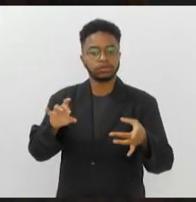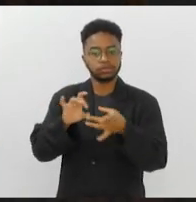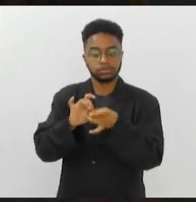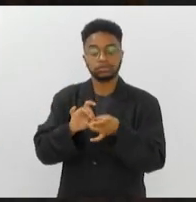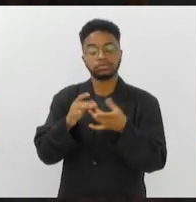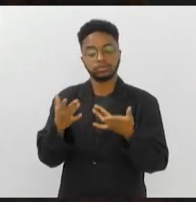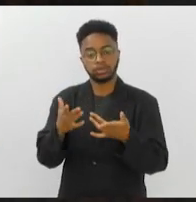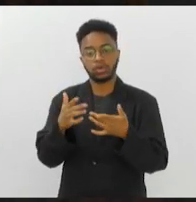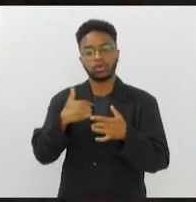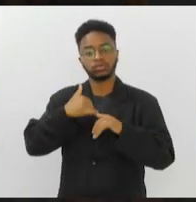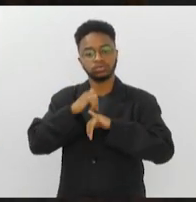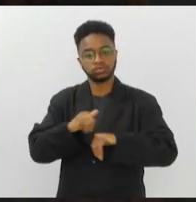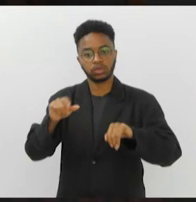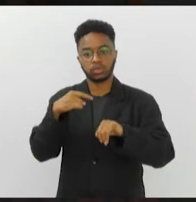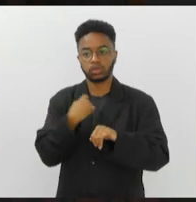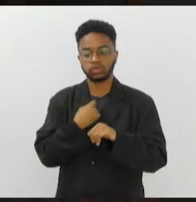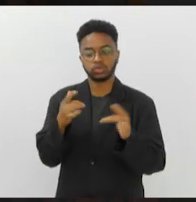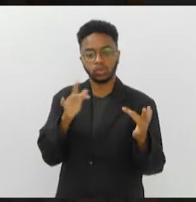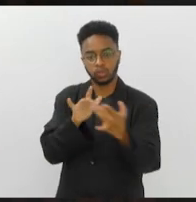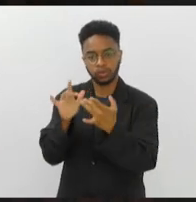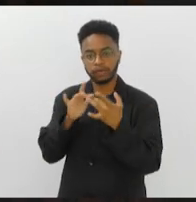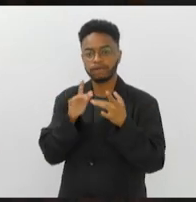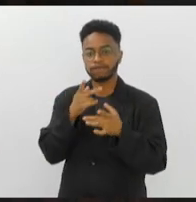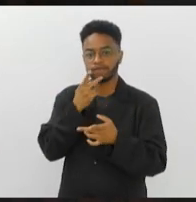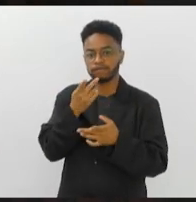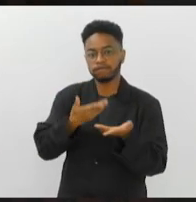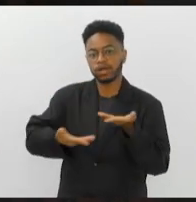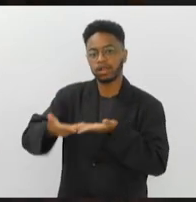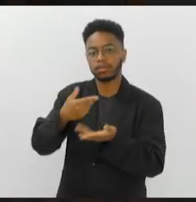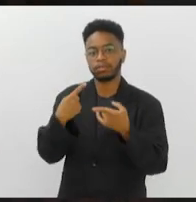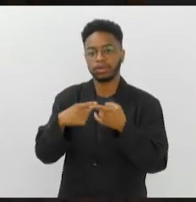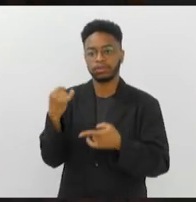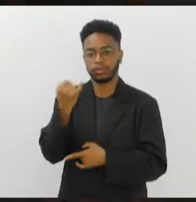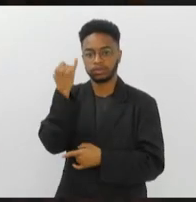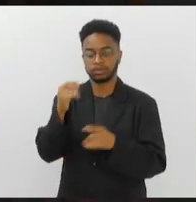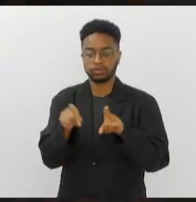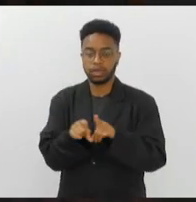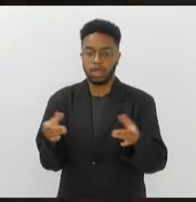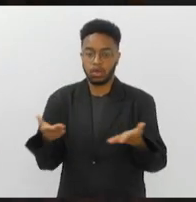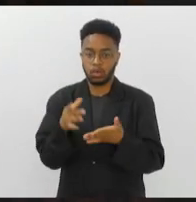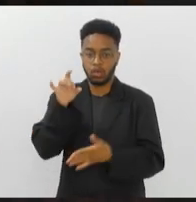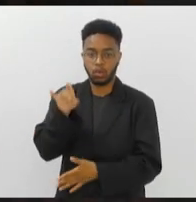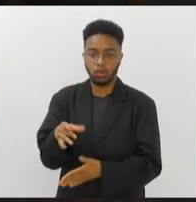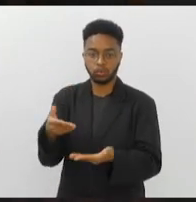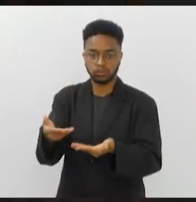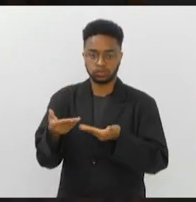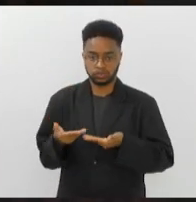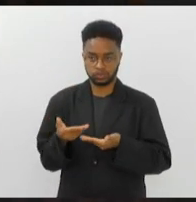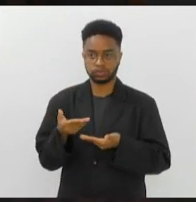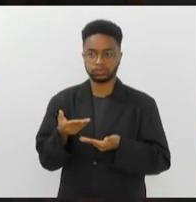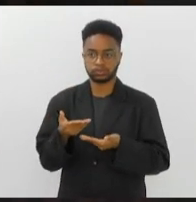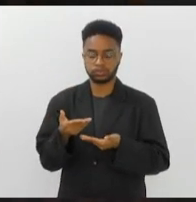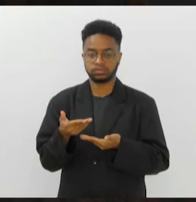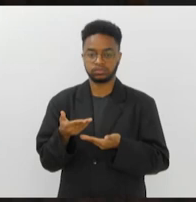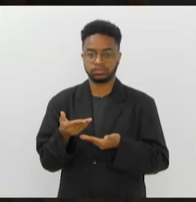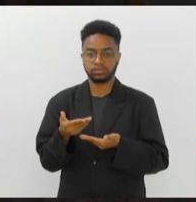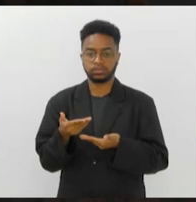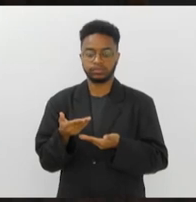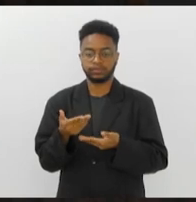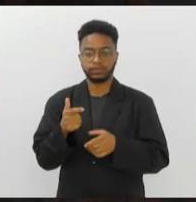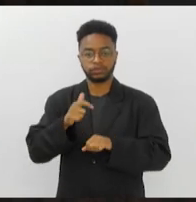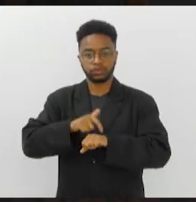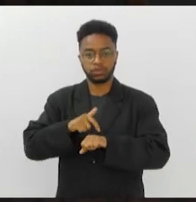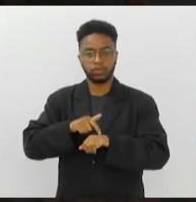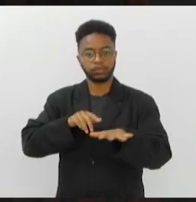está conectado, está se falando, porque isso é muito importante. E agora, nossos últimos convidados nesse processo